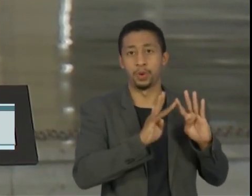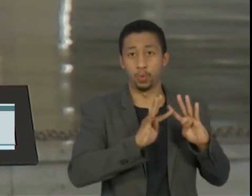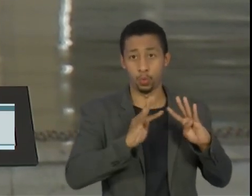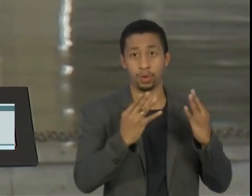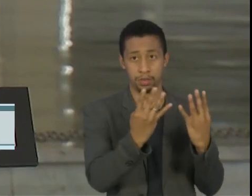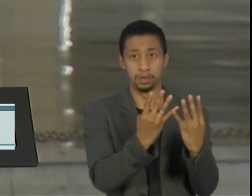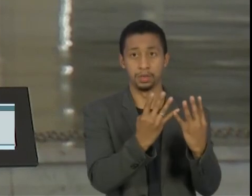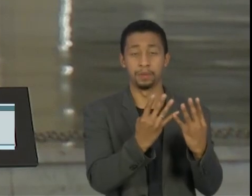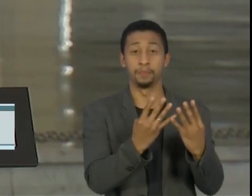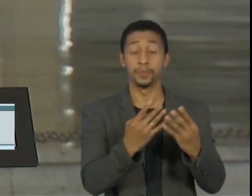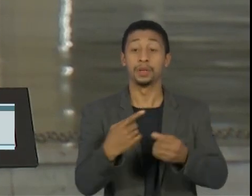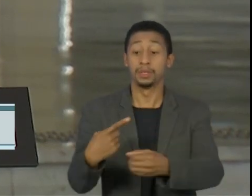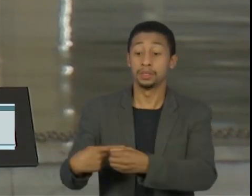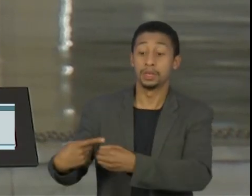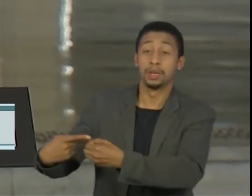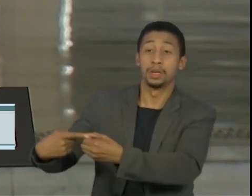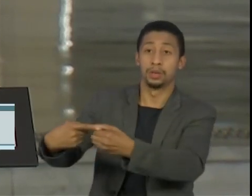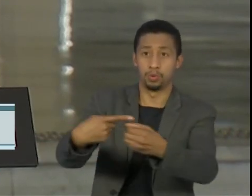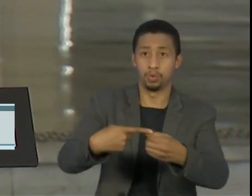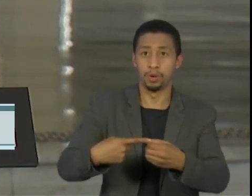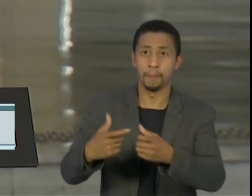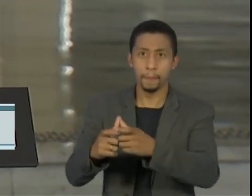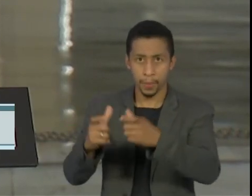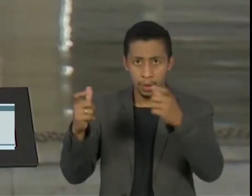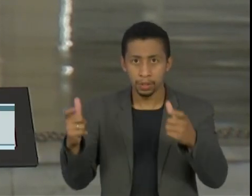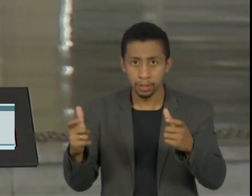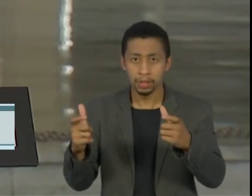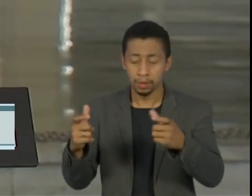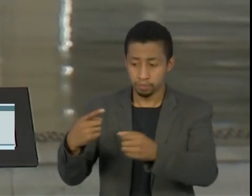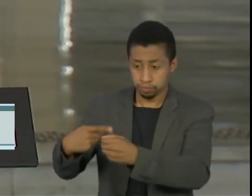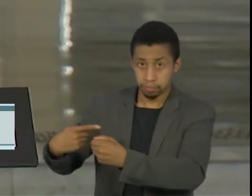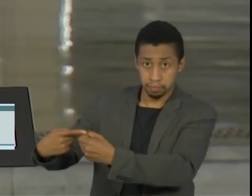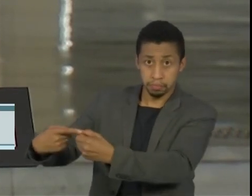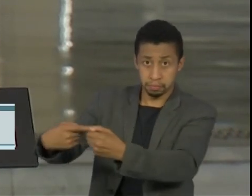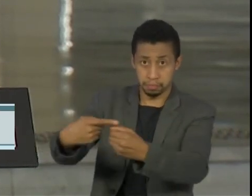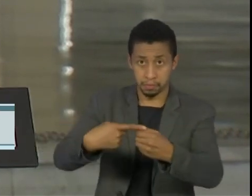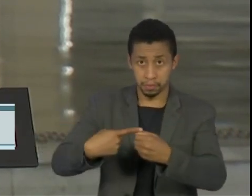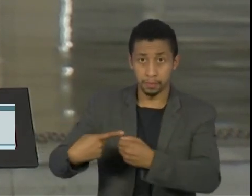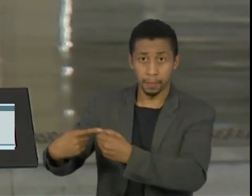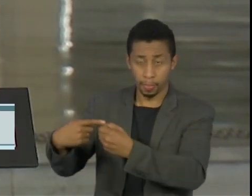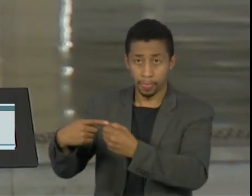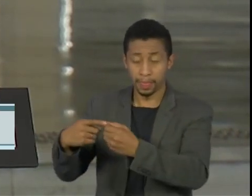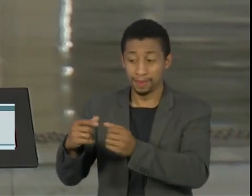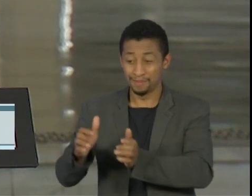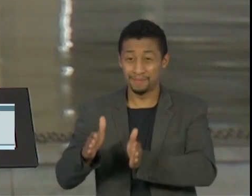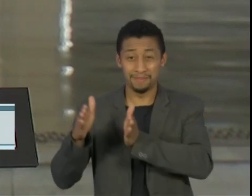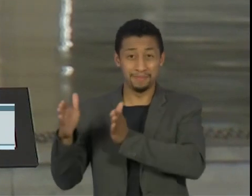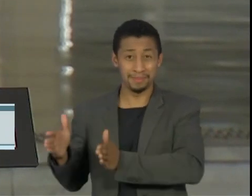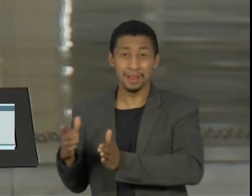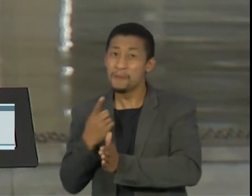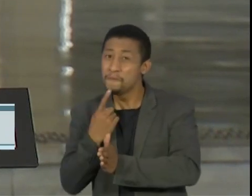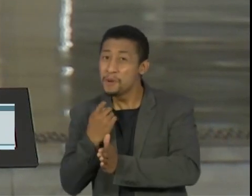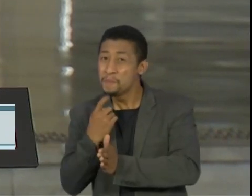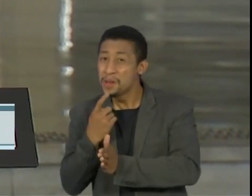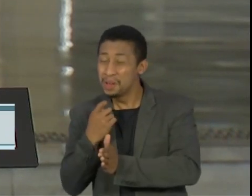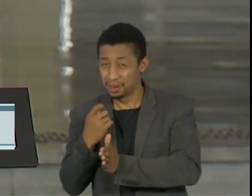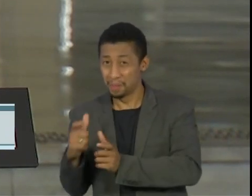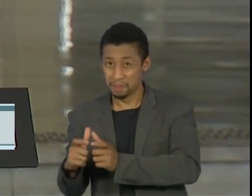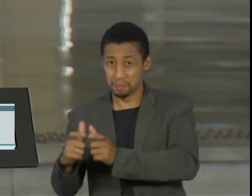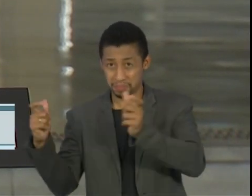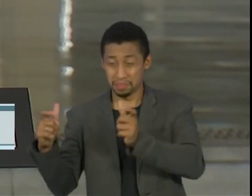do interior, nós temos a maior parte hoje do interior na zona vermelha e o platô